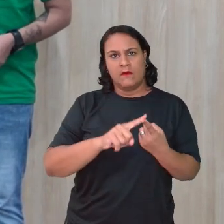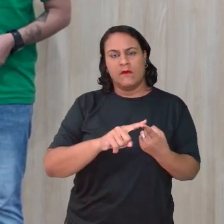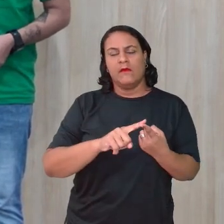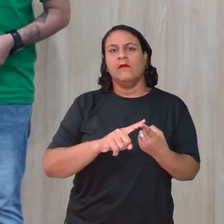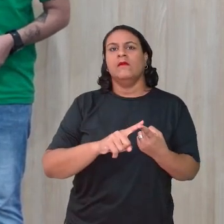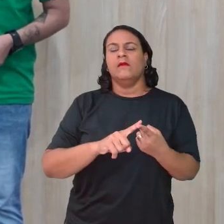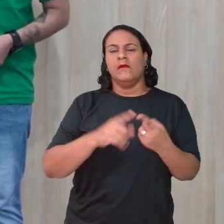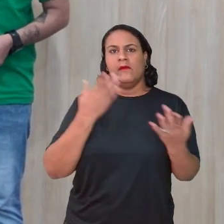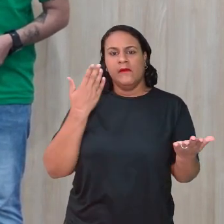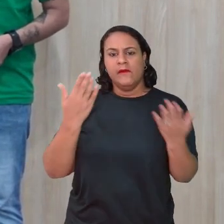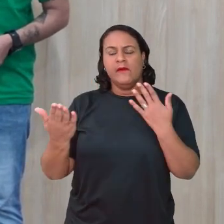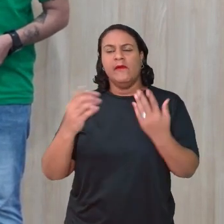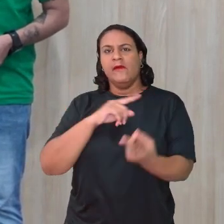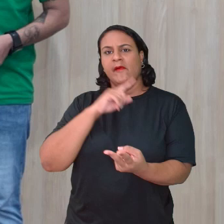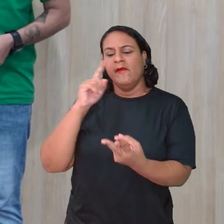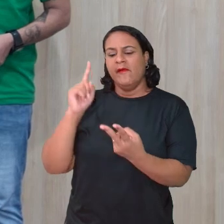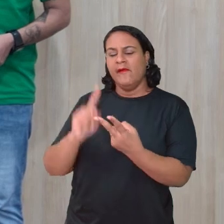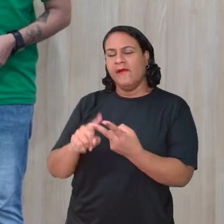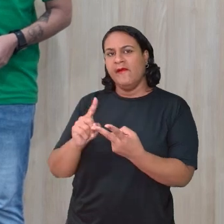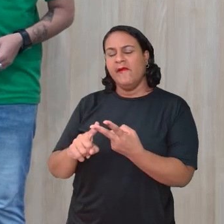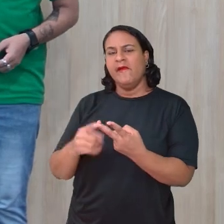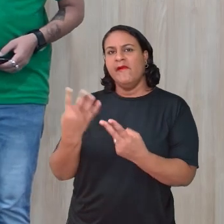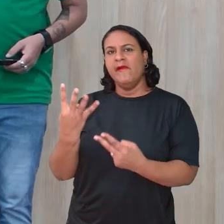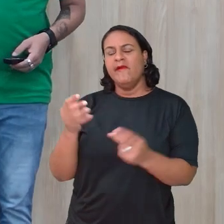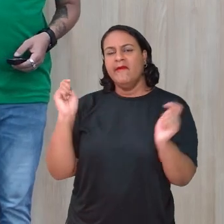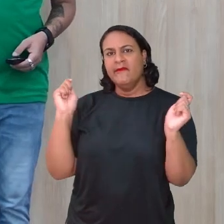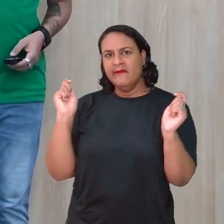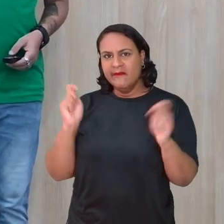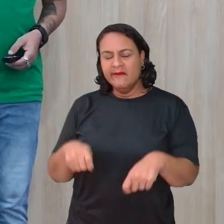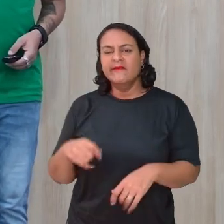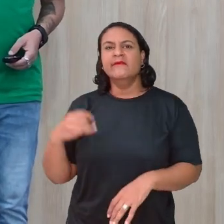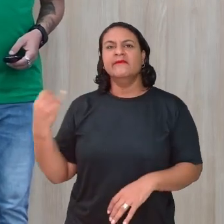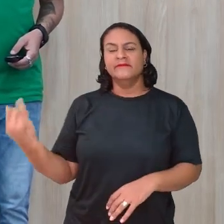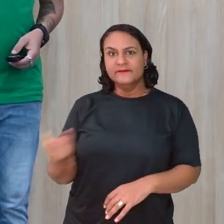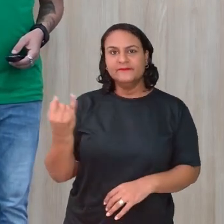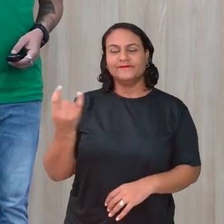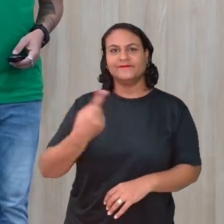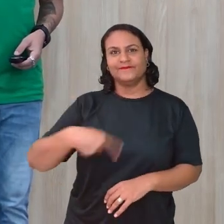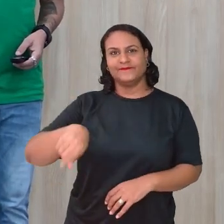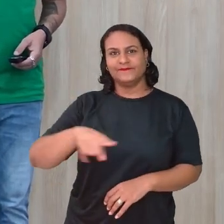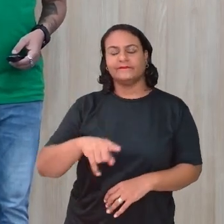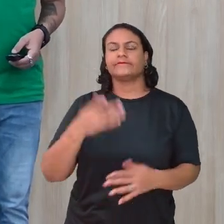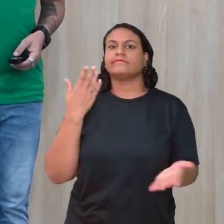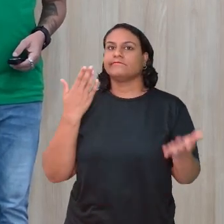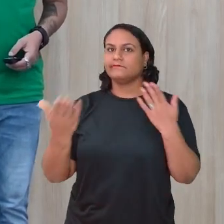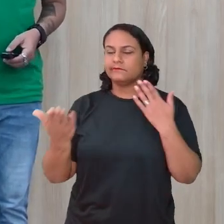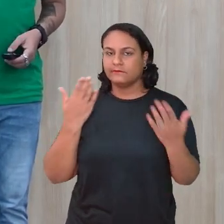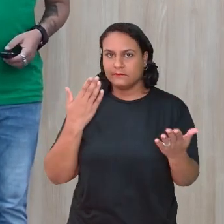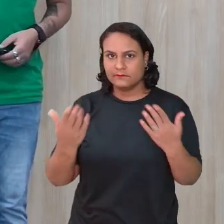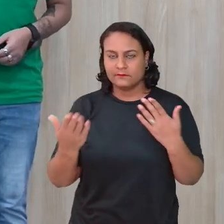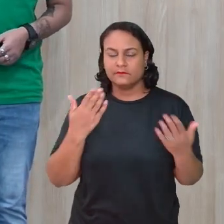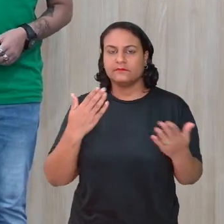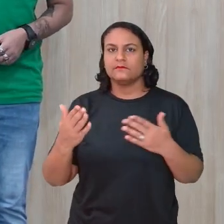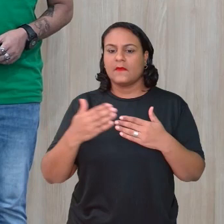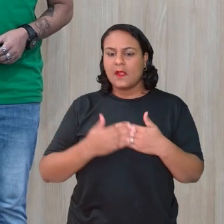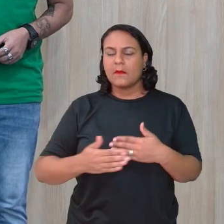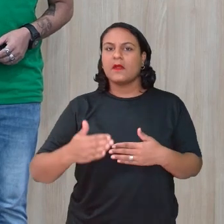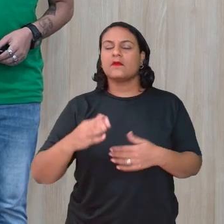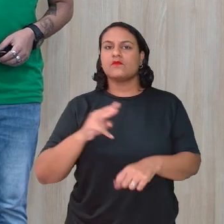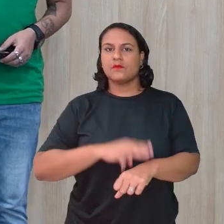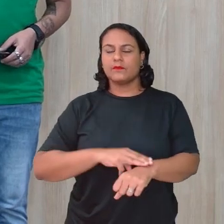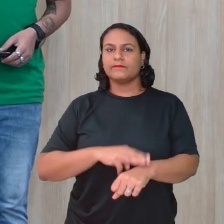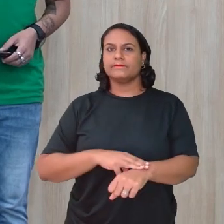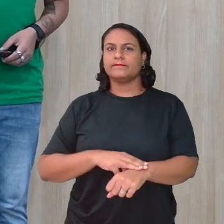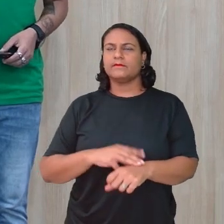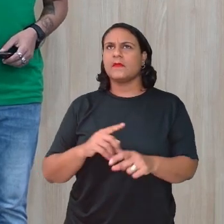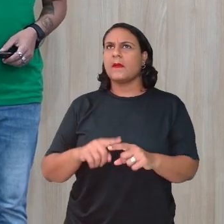com relação a 4 casos possíveis. É muito importante você fazer a comparação a partir desse momento.